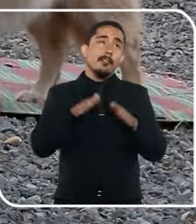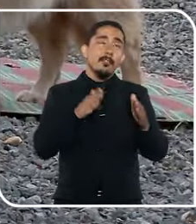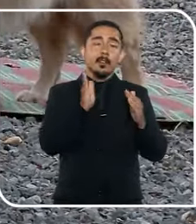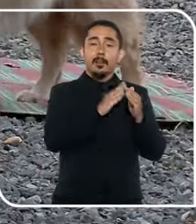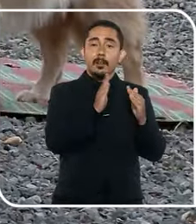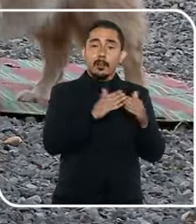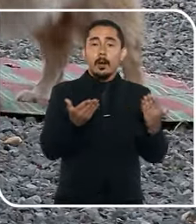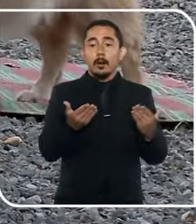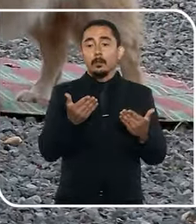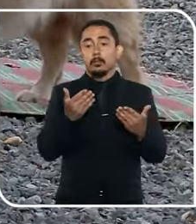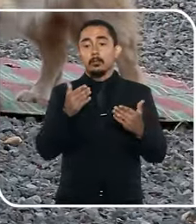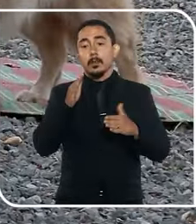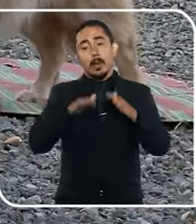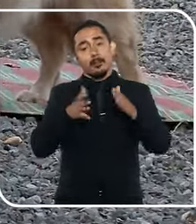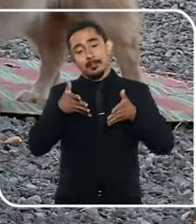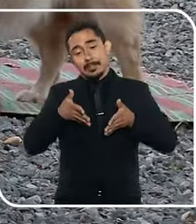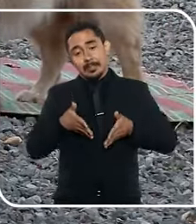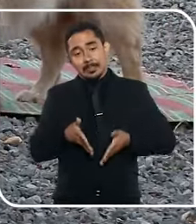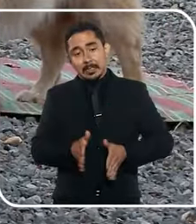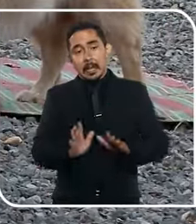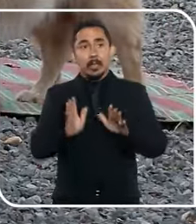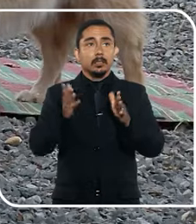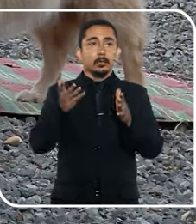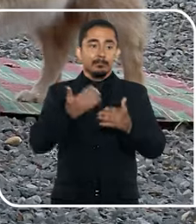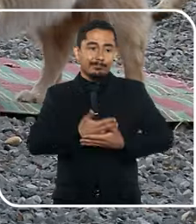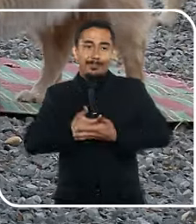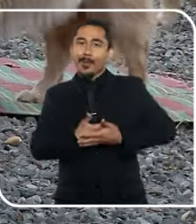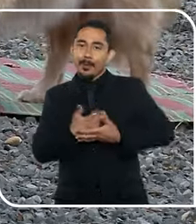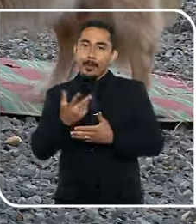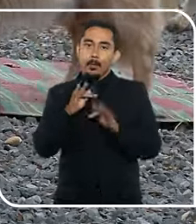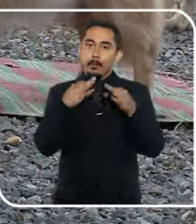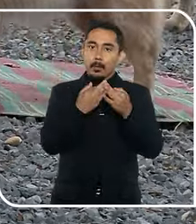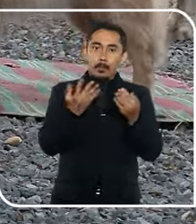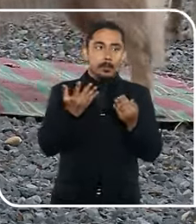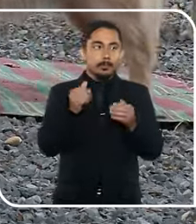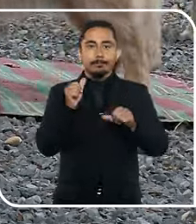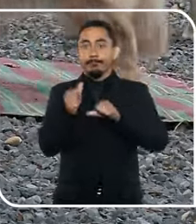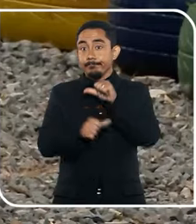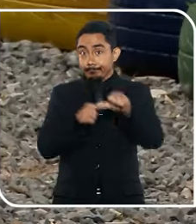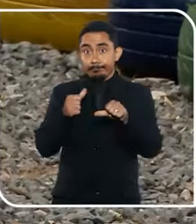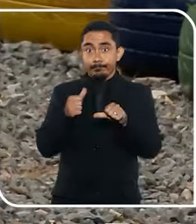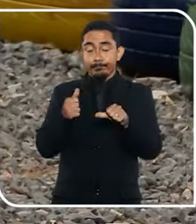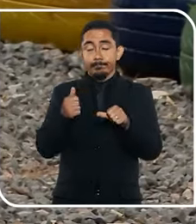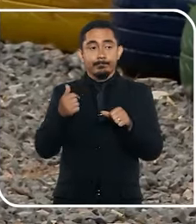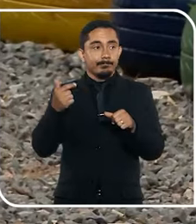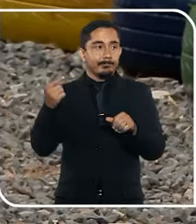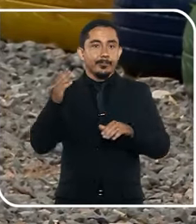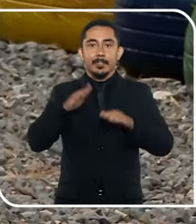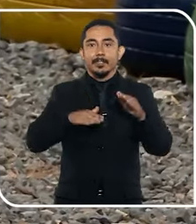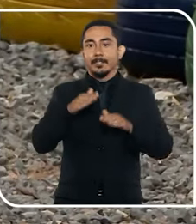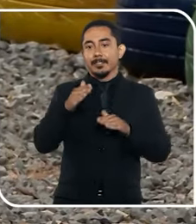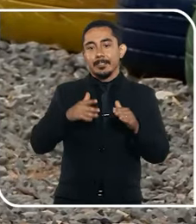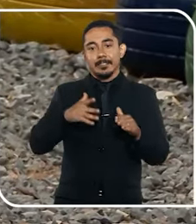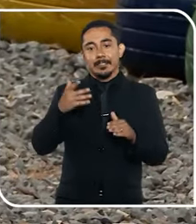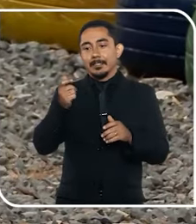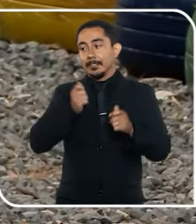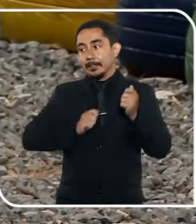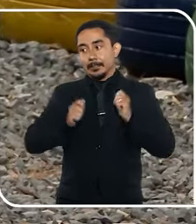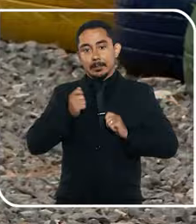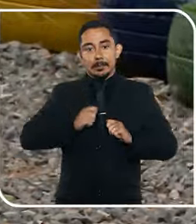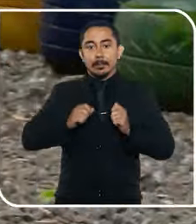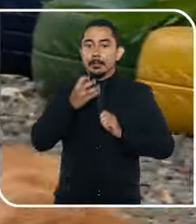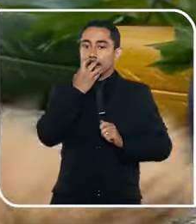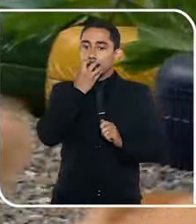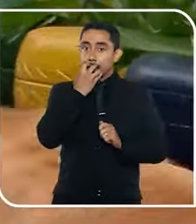de casa ou nasce um neném na família. Muitos deles, a rotina muda e ele acaba ficando